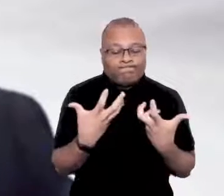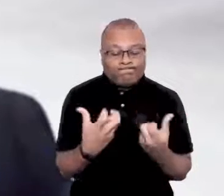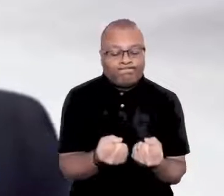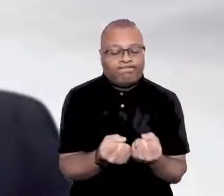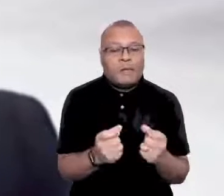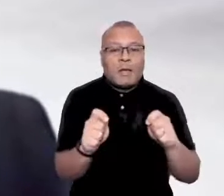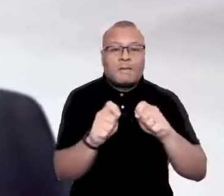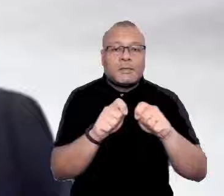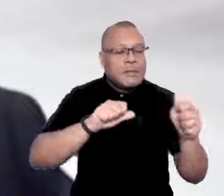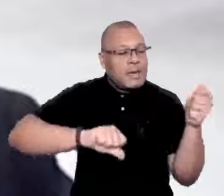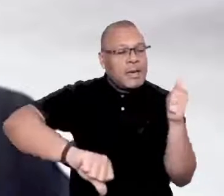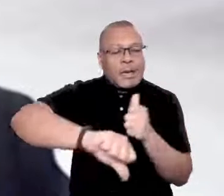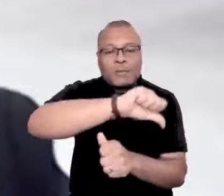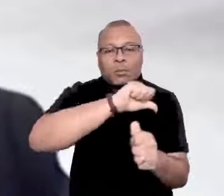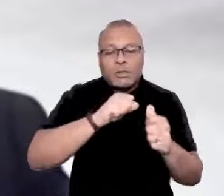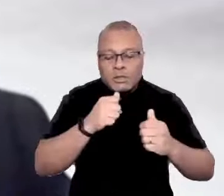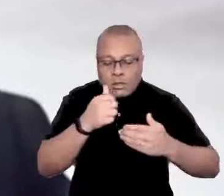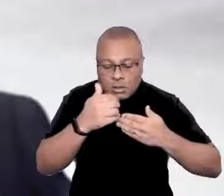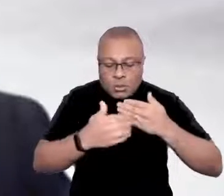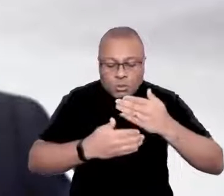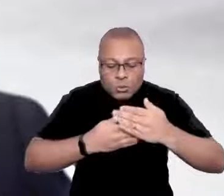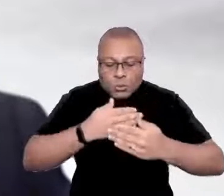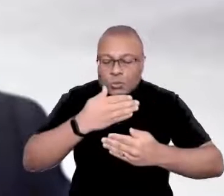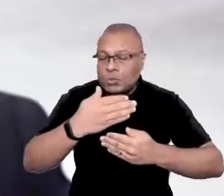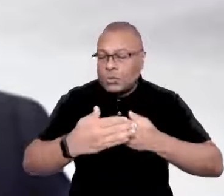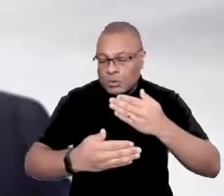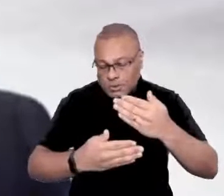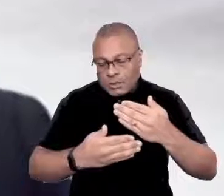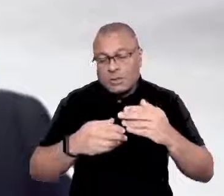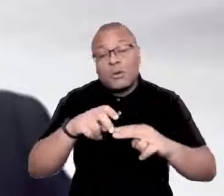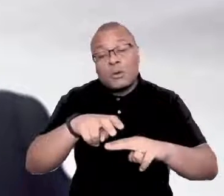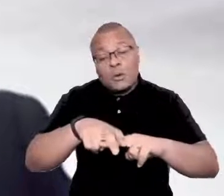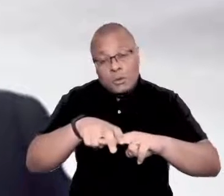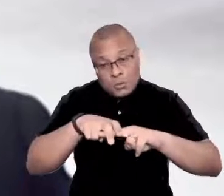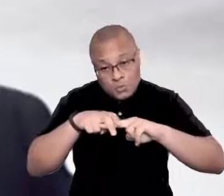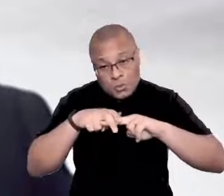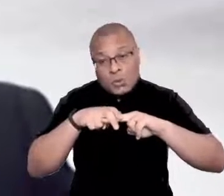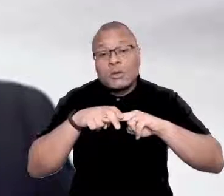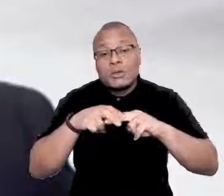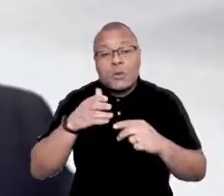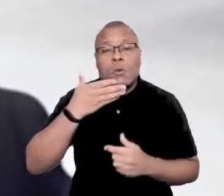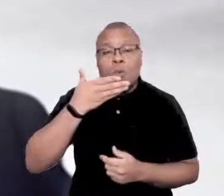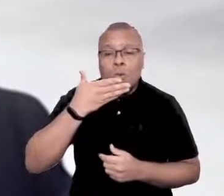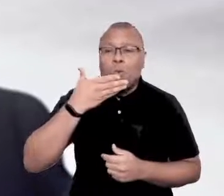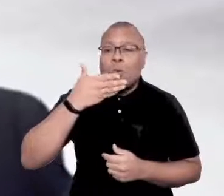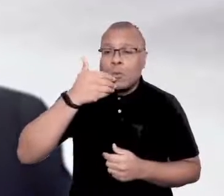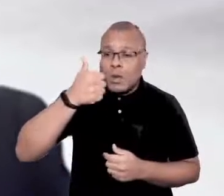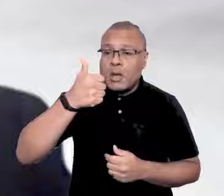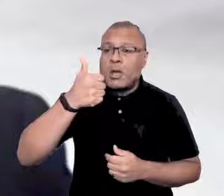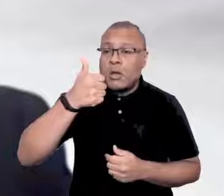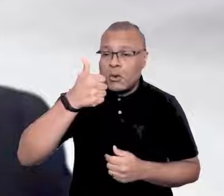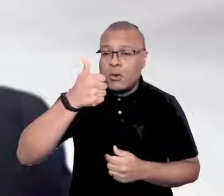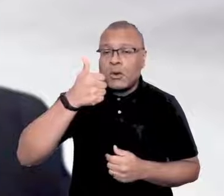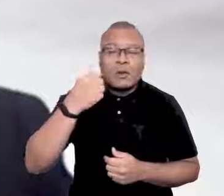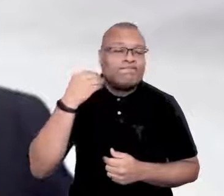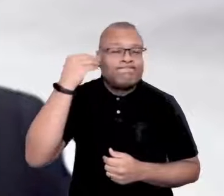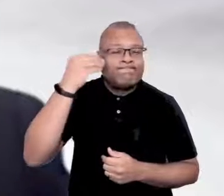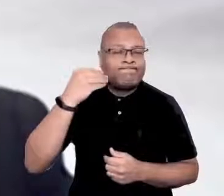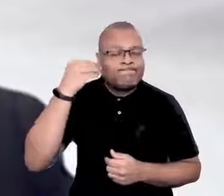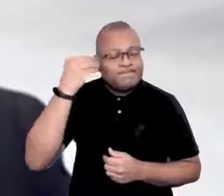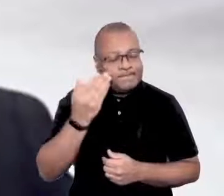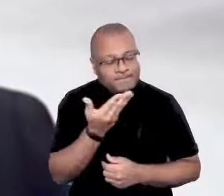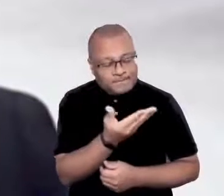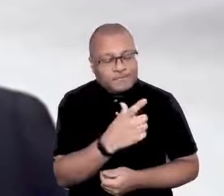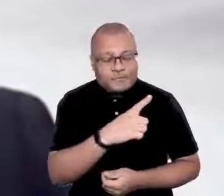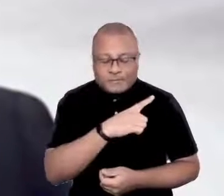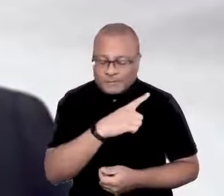a modificação dos nossos processos em virtude de melhorarmos ainda mais a experiência e termos